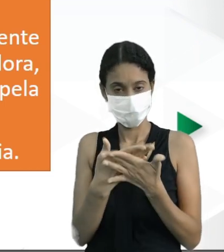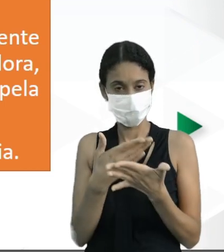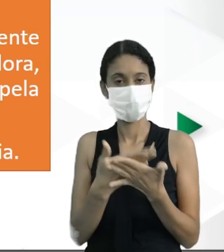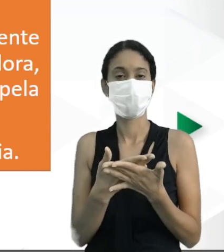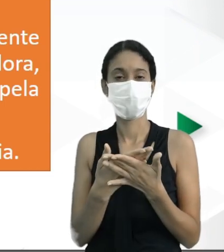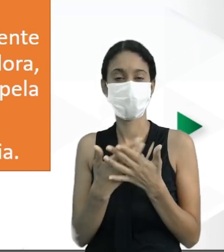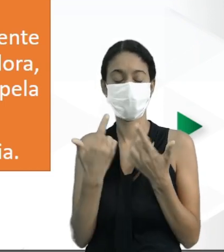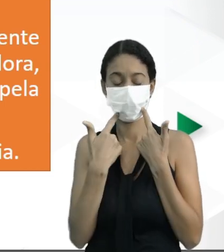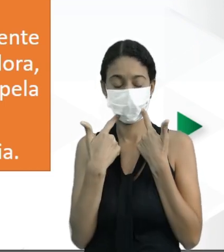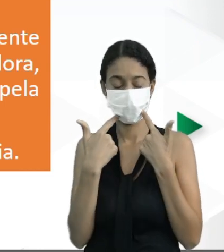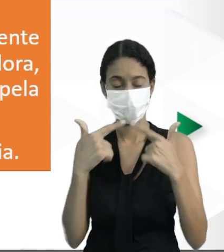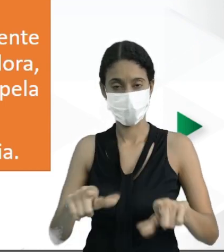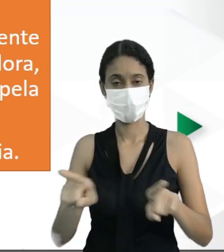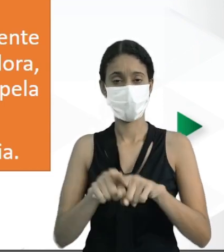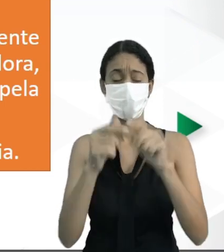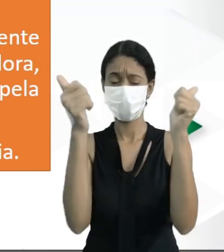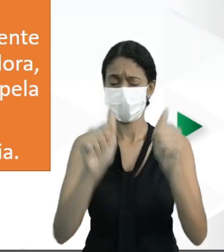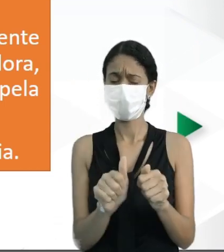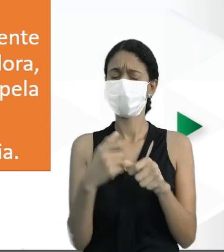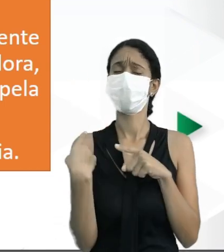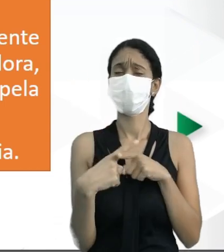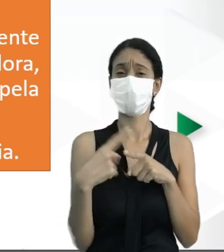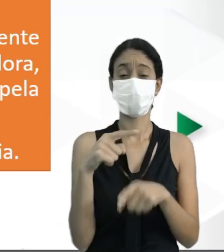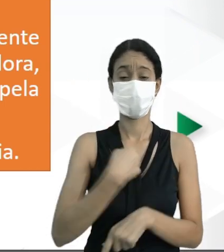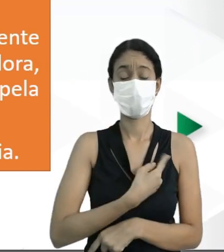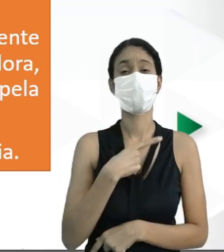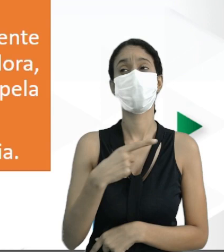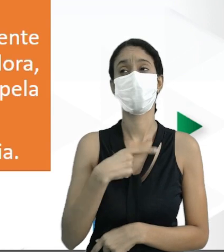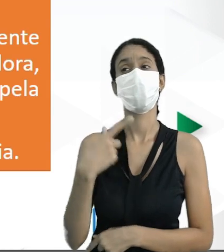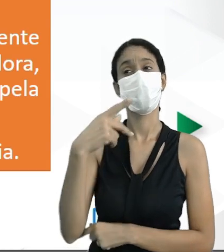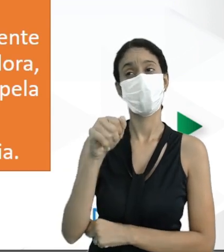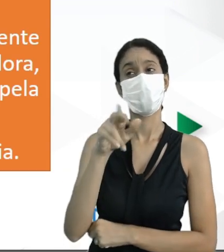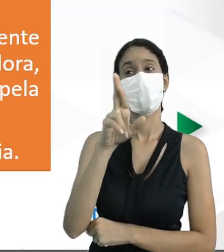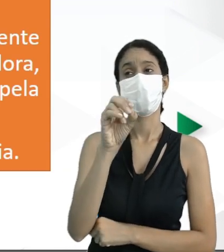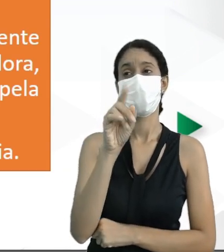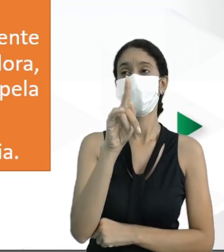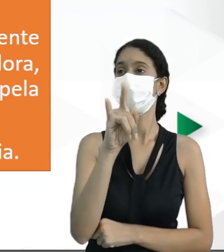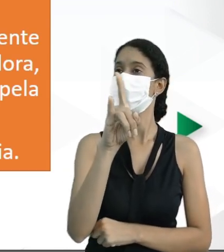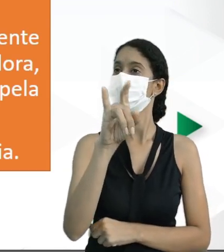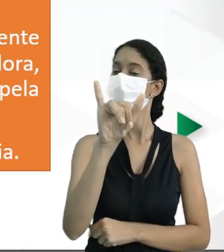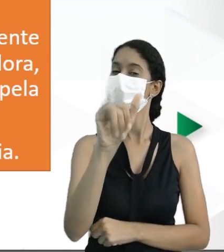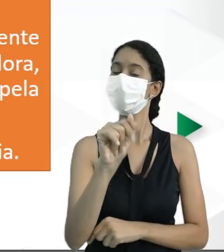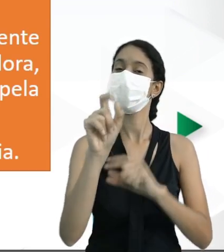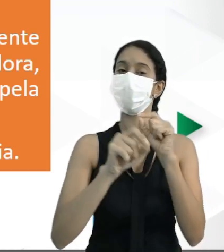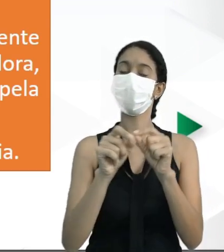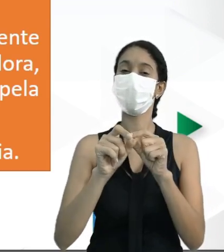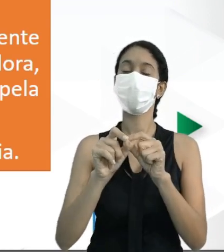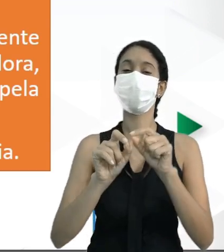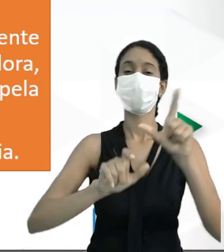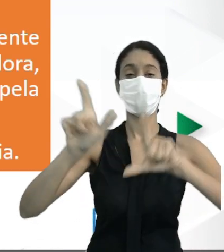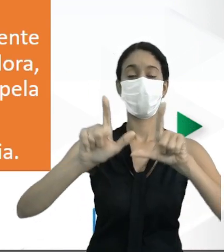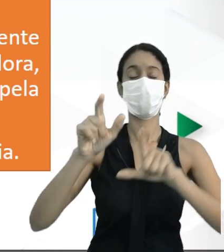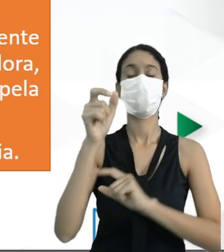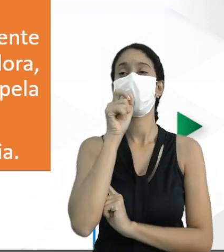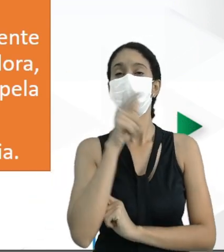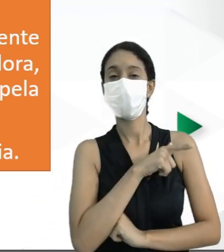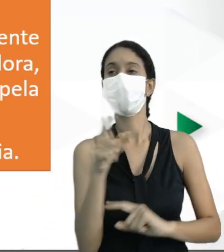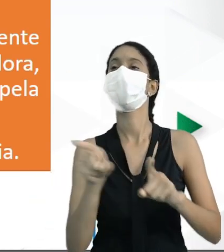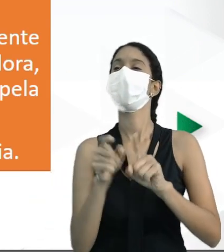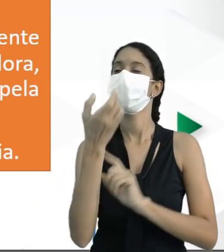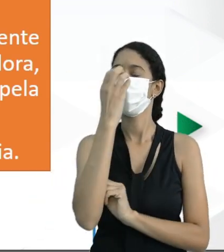mais frases, claro, conhecidas, célebres, que nós conhecemos de teóricos, pensadores.